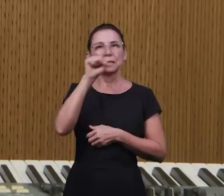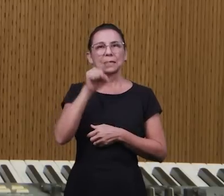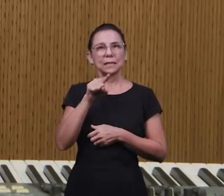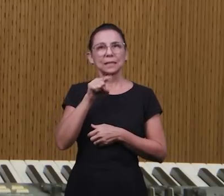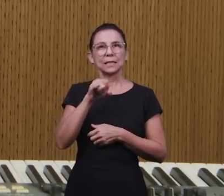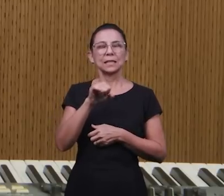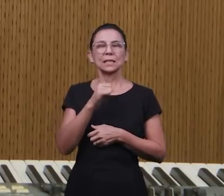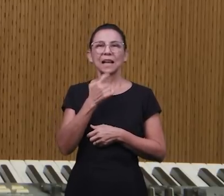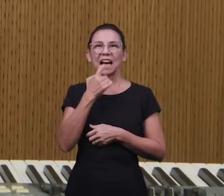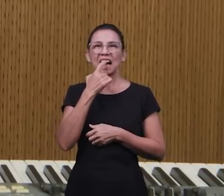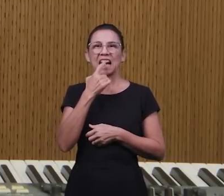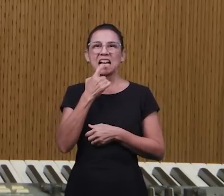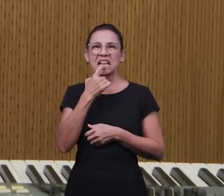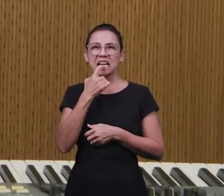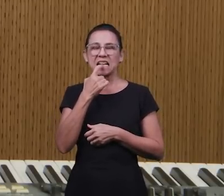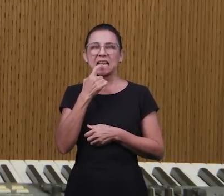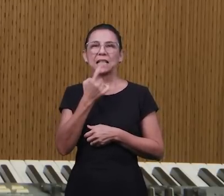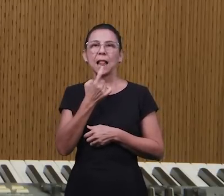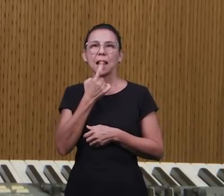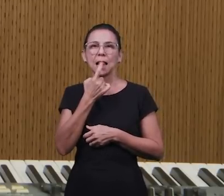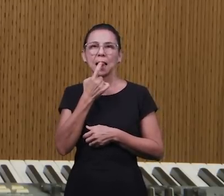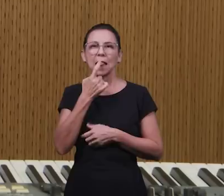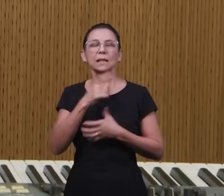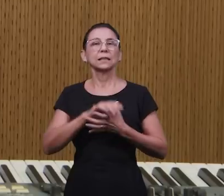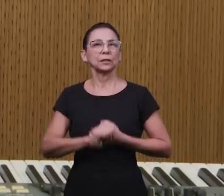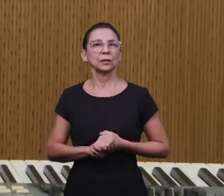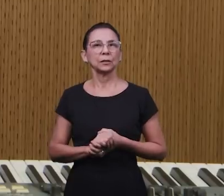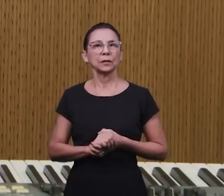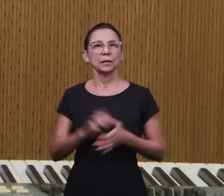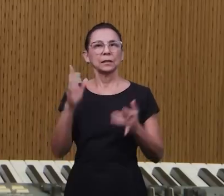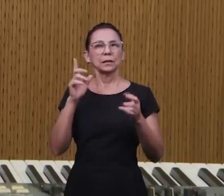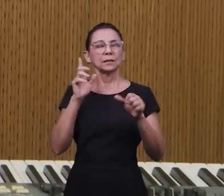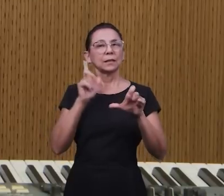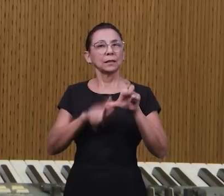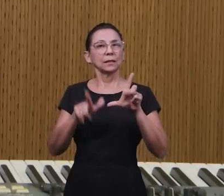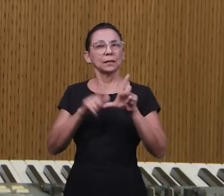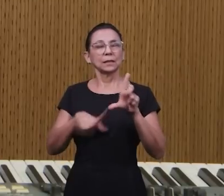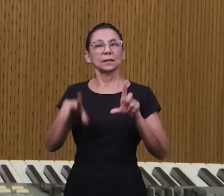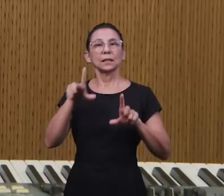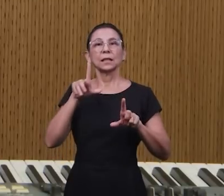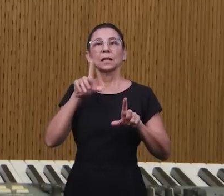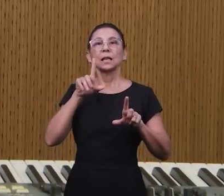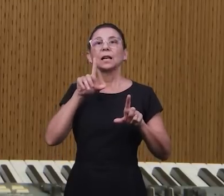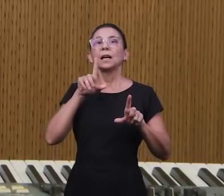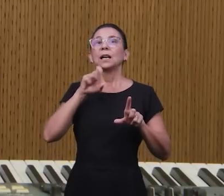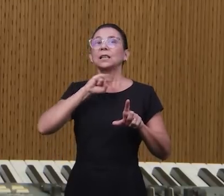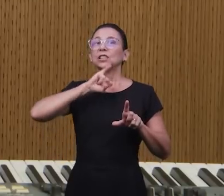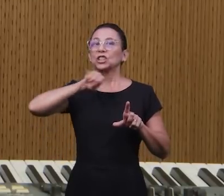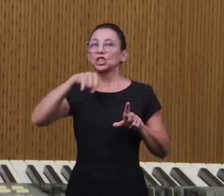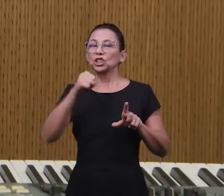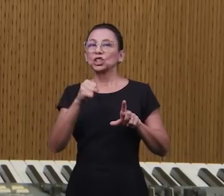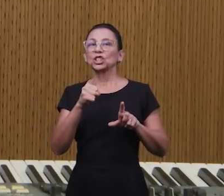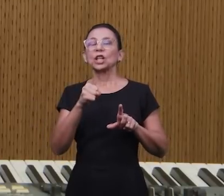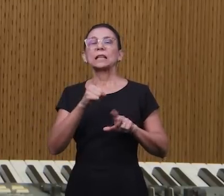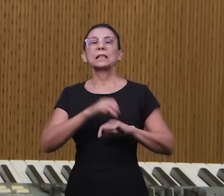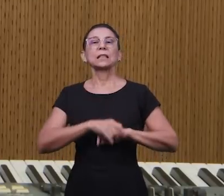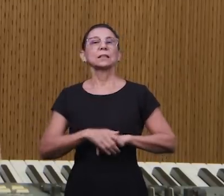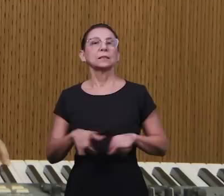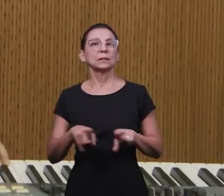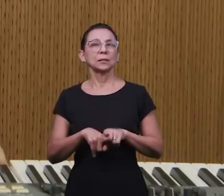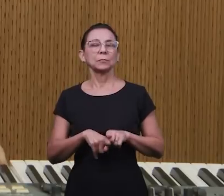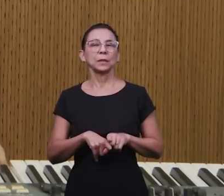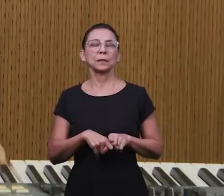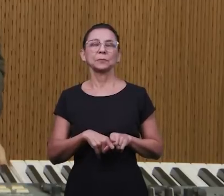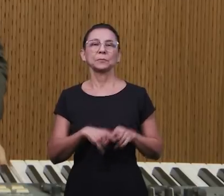eu tenho dentes com a ponta da língua. E no J também tenho essa mesma